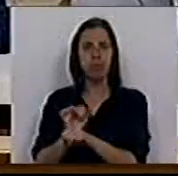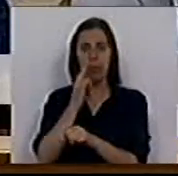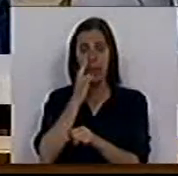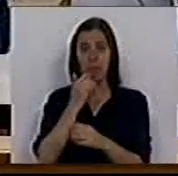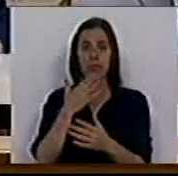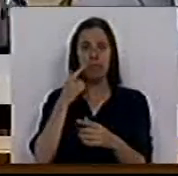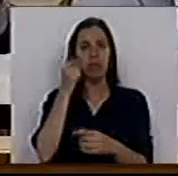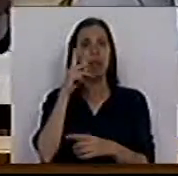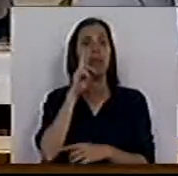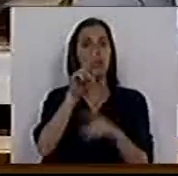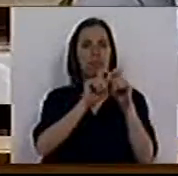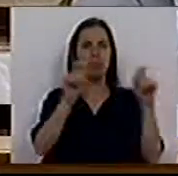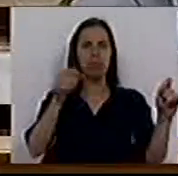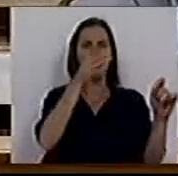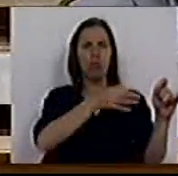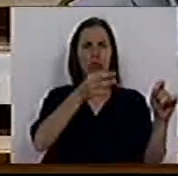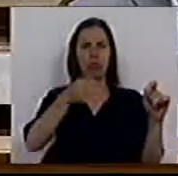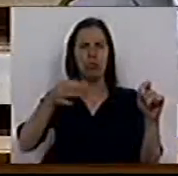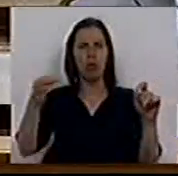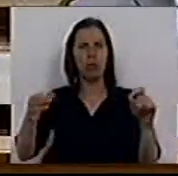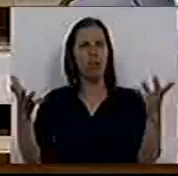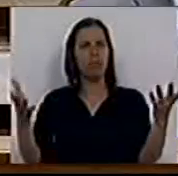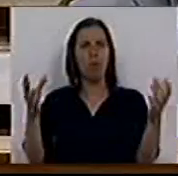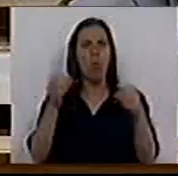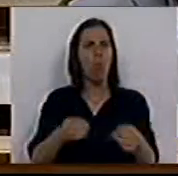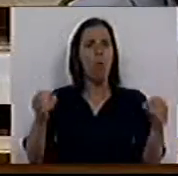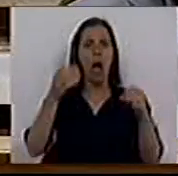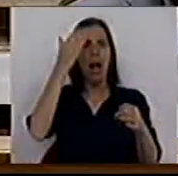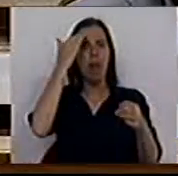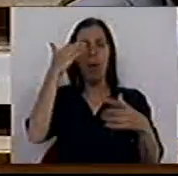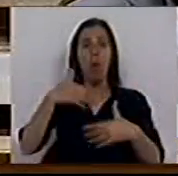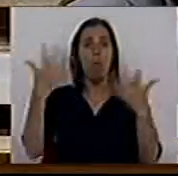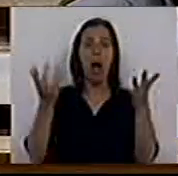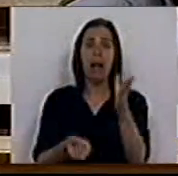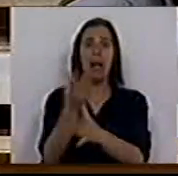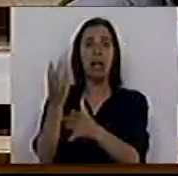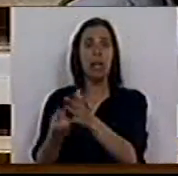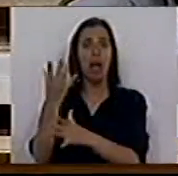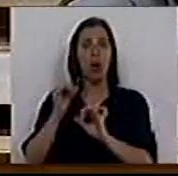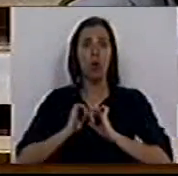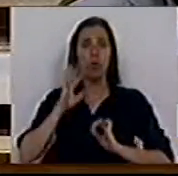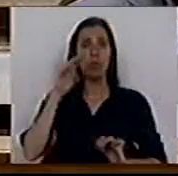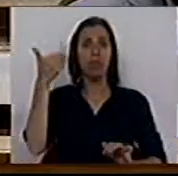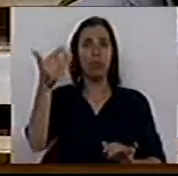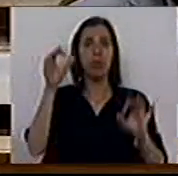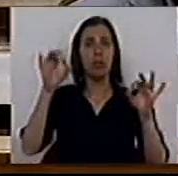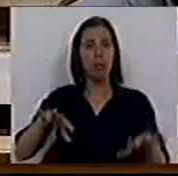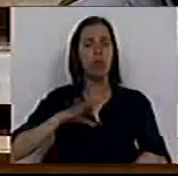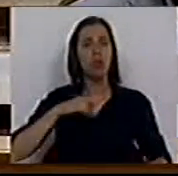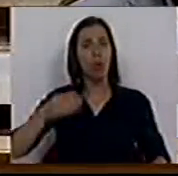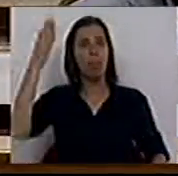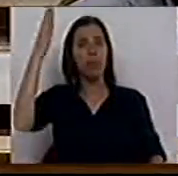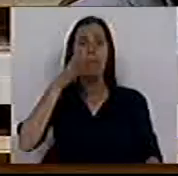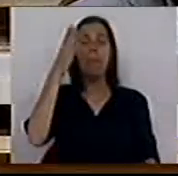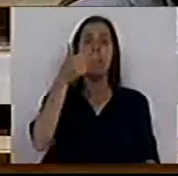que nos entram pela televisão todos os dias. Deixamos ter capacidade de criar o nosso futuro. Termino, Sr.